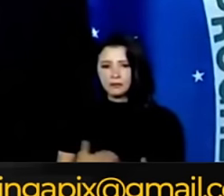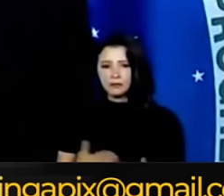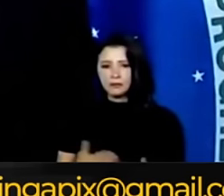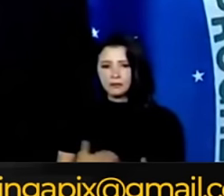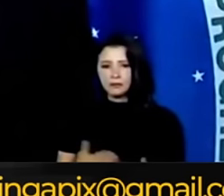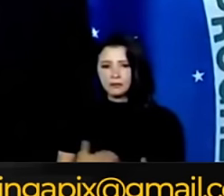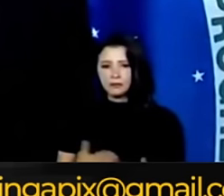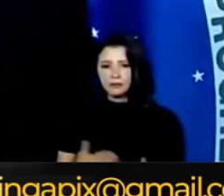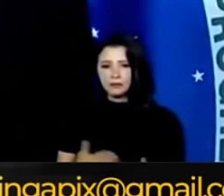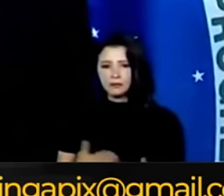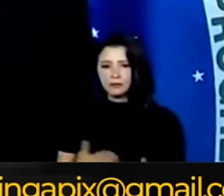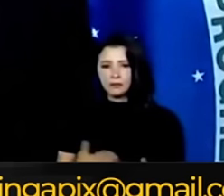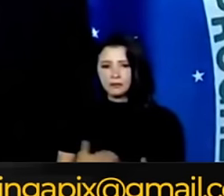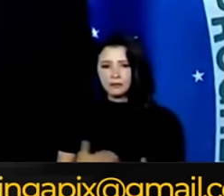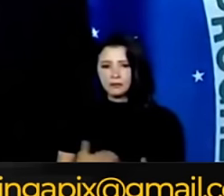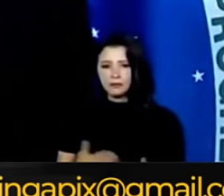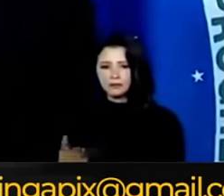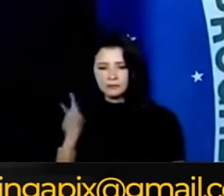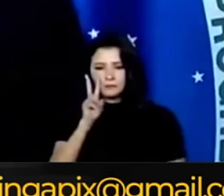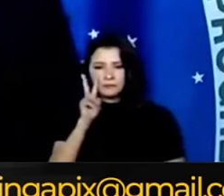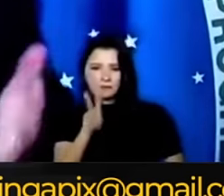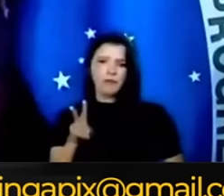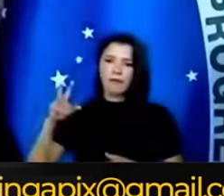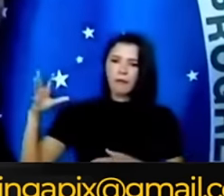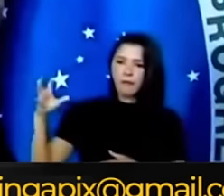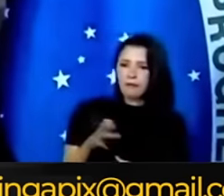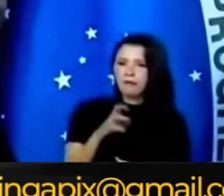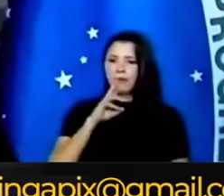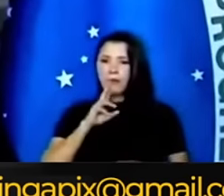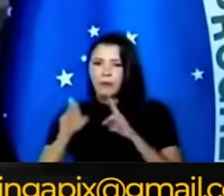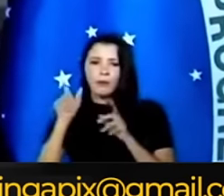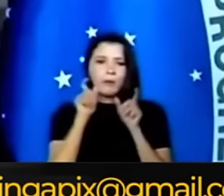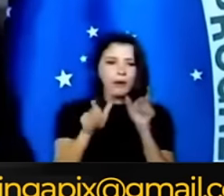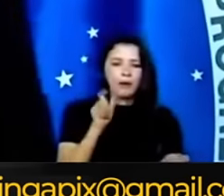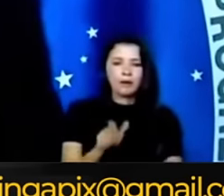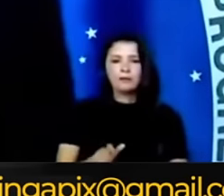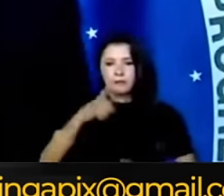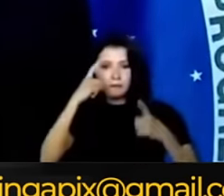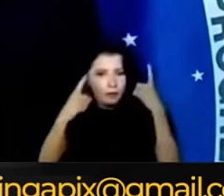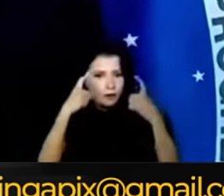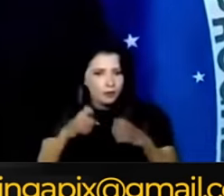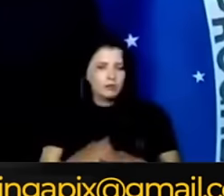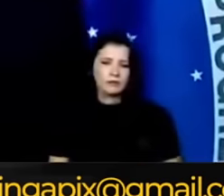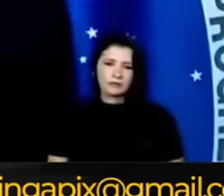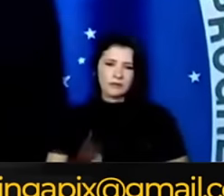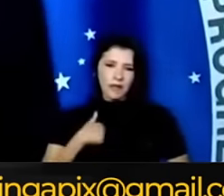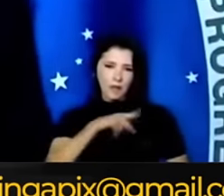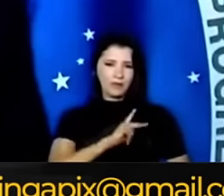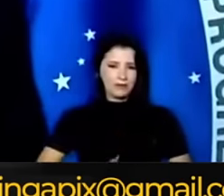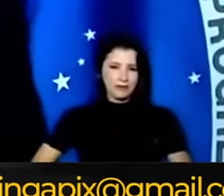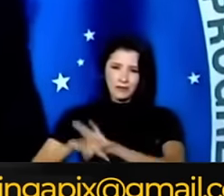muito tempo fazendo besteira e destruindo Brasil regressões eu sou presidente de um